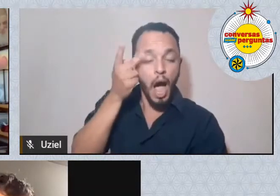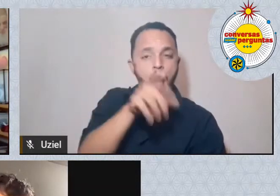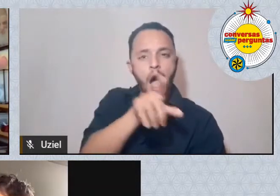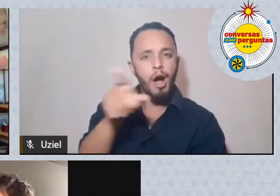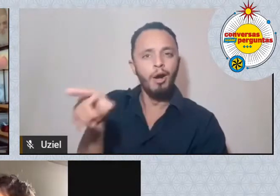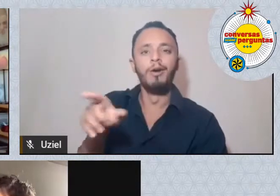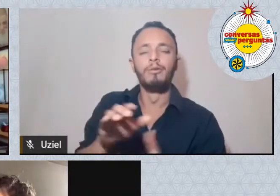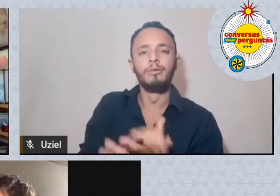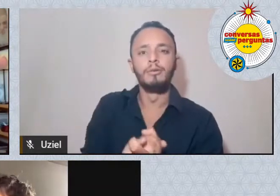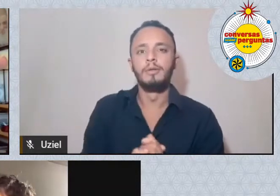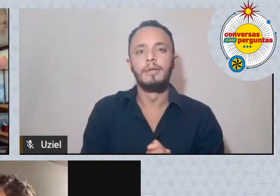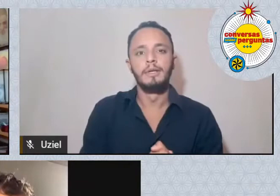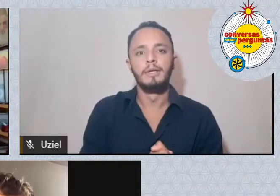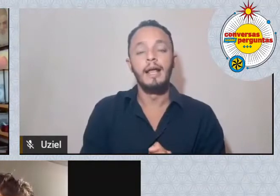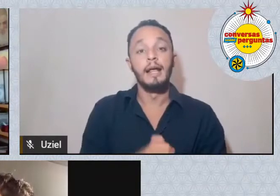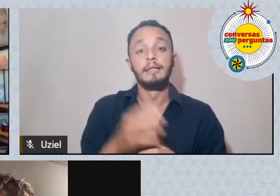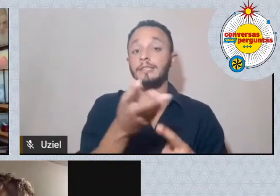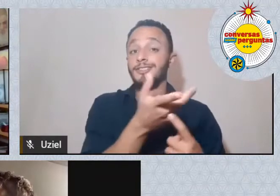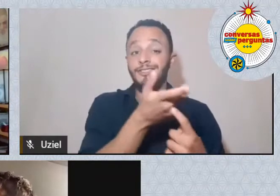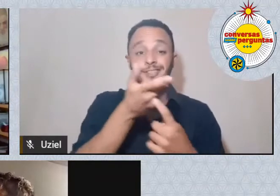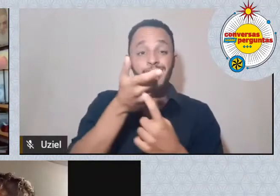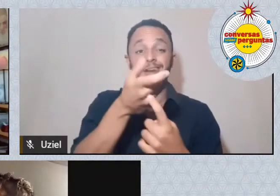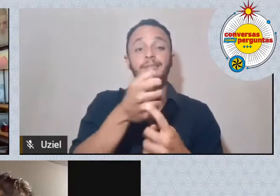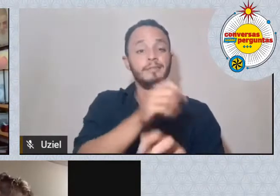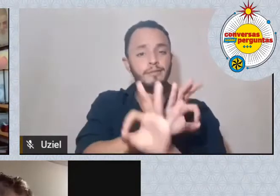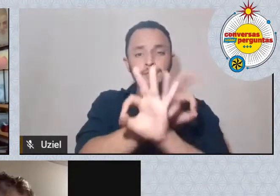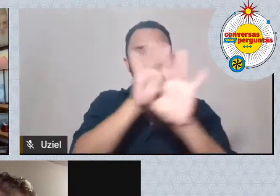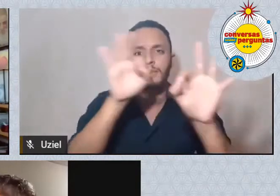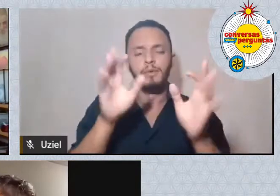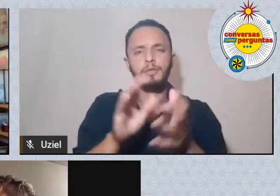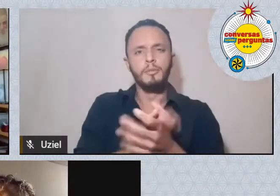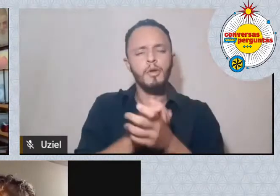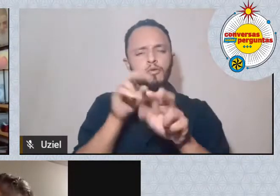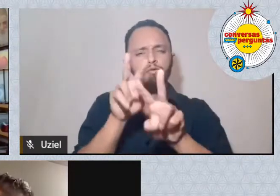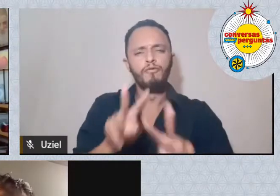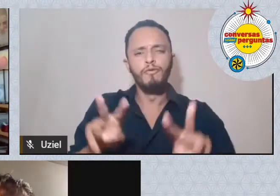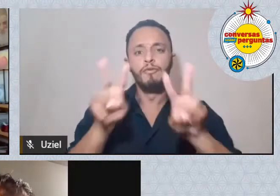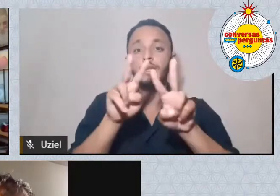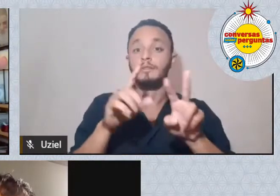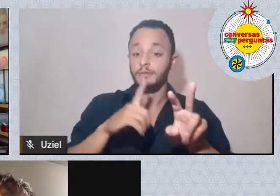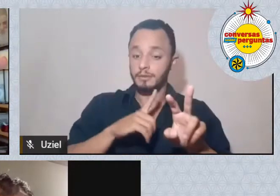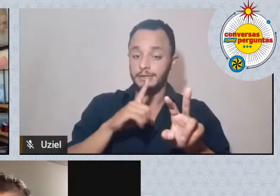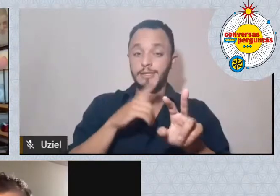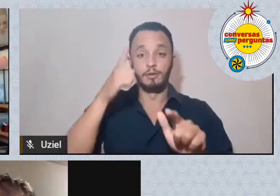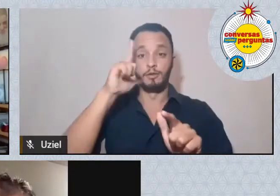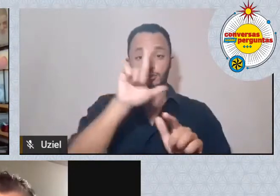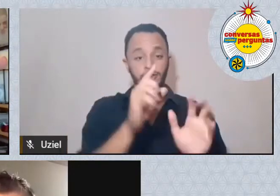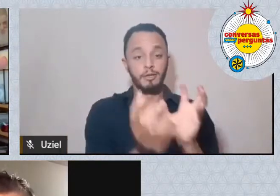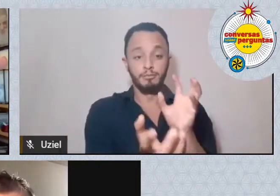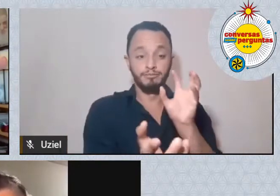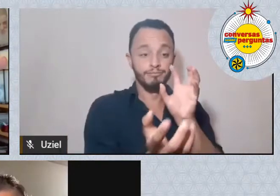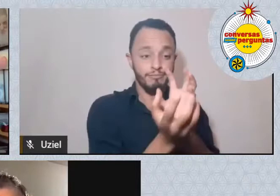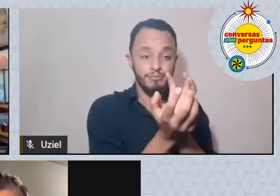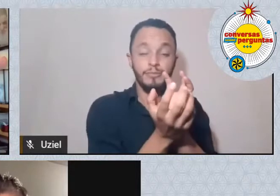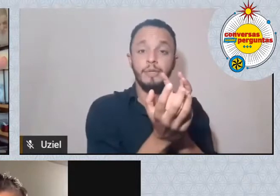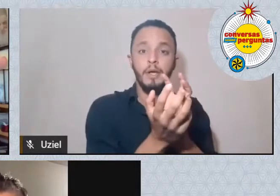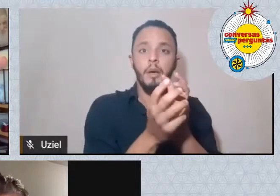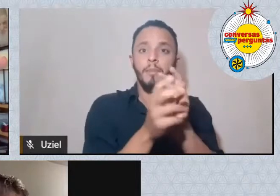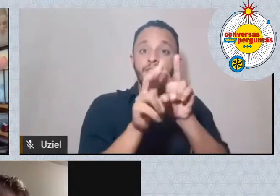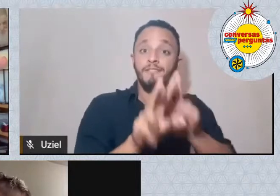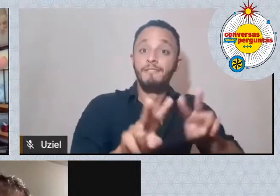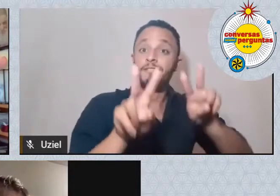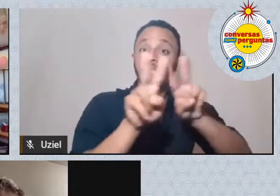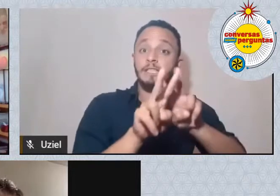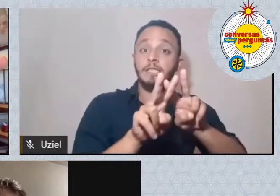são formas de se agrupar, de se reunir, para tornar mais visível, por exemplo, um